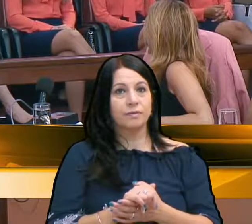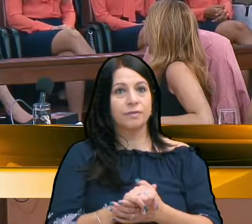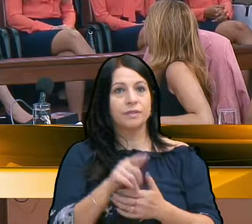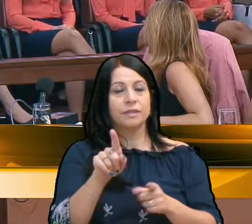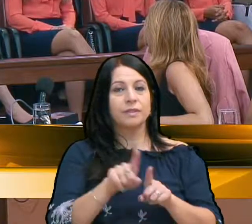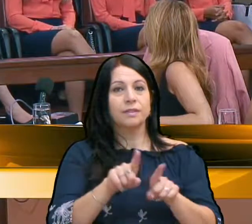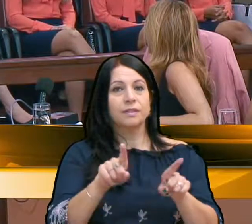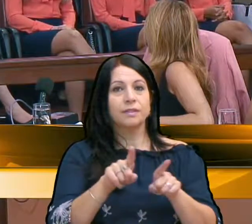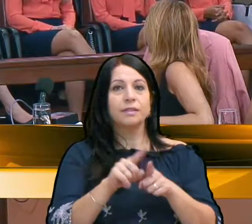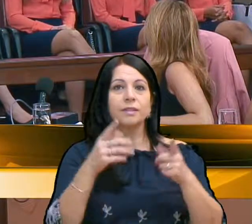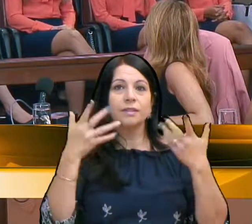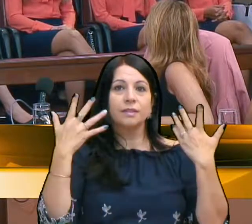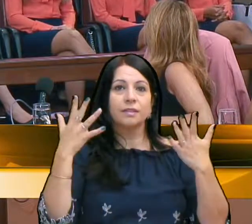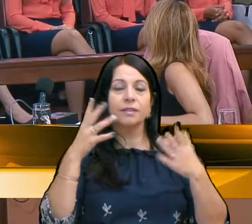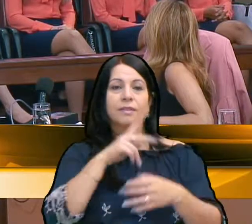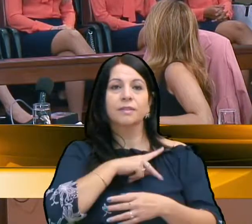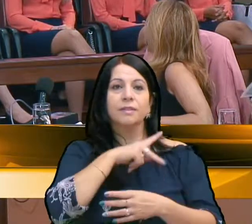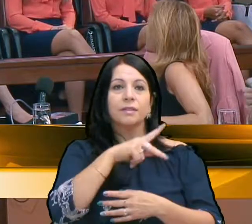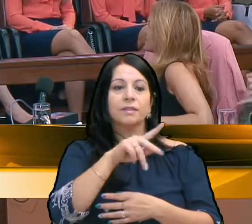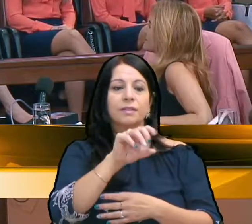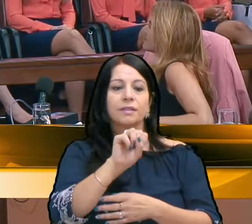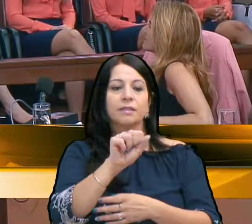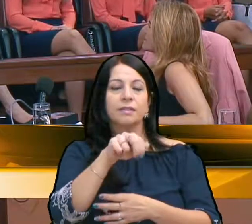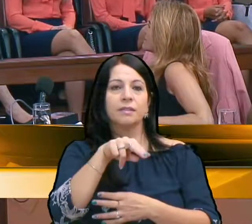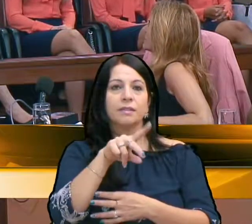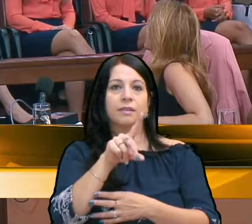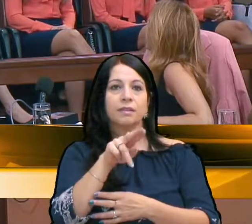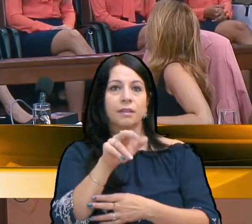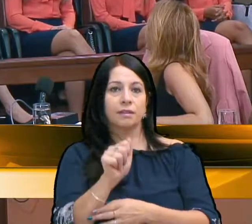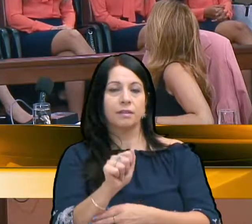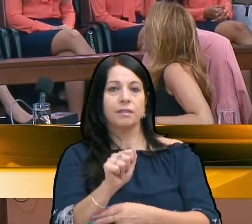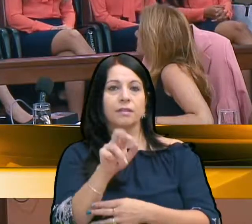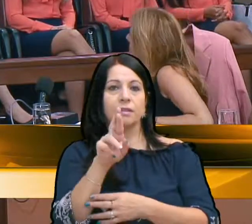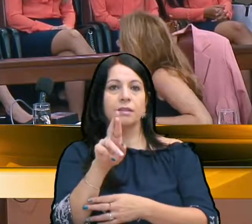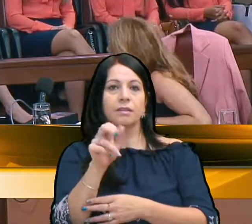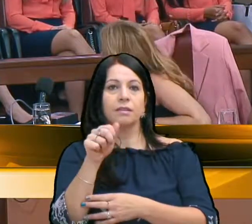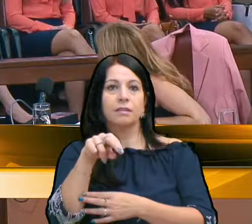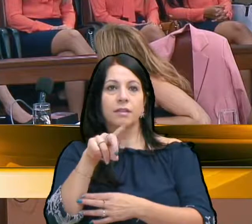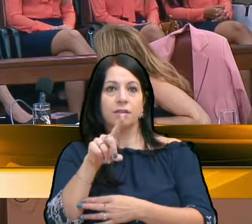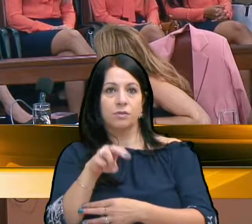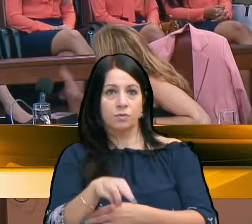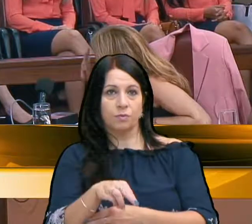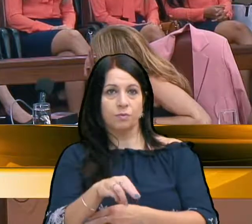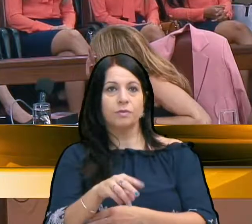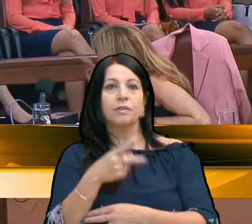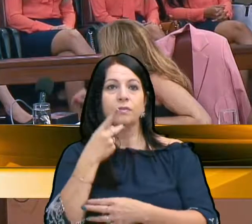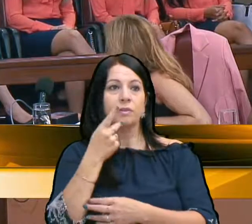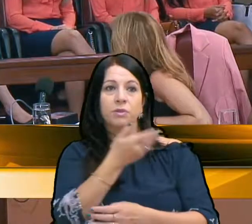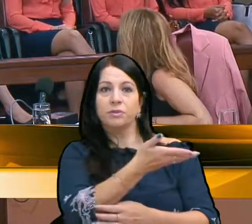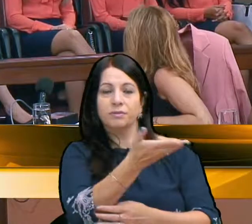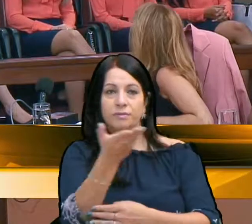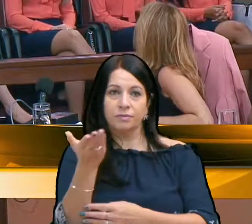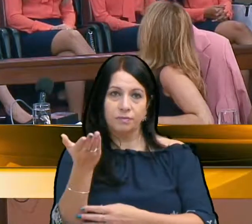também parabenizar a presidente, a Sandra Randão, e desejar a todas vocês